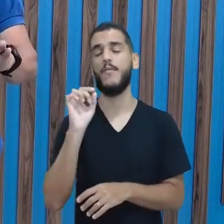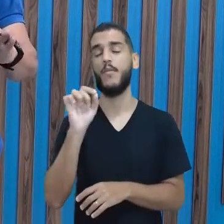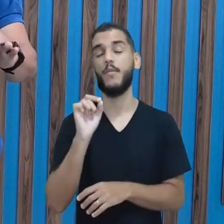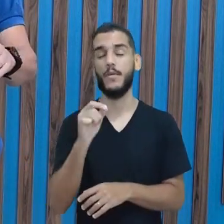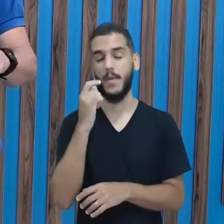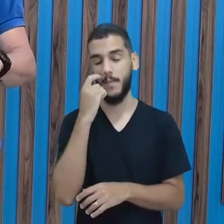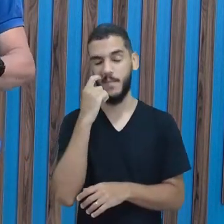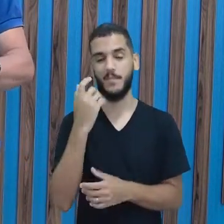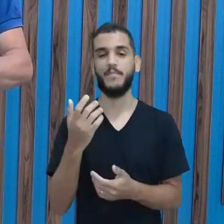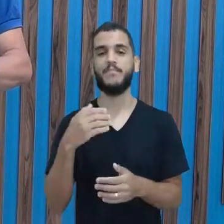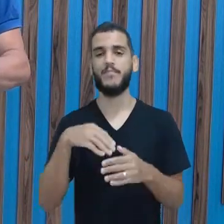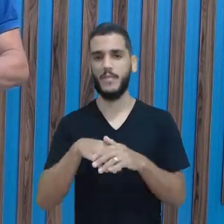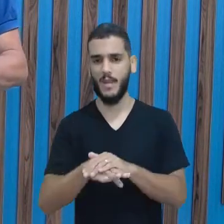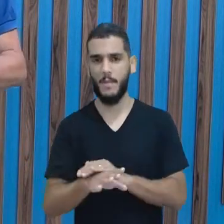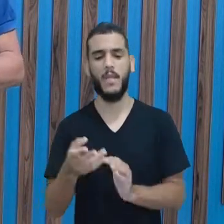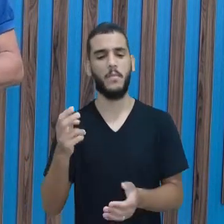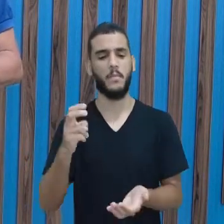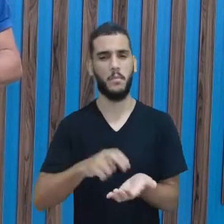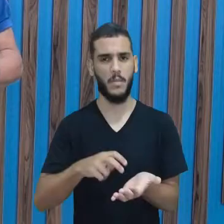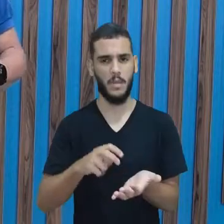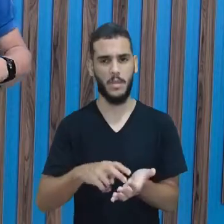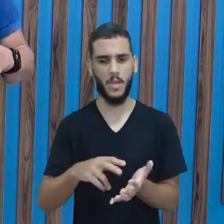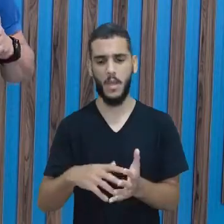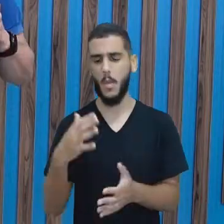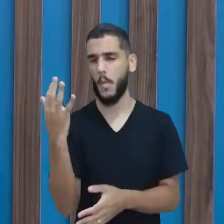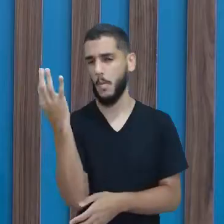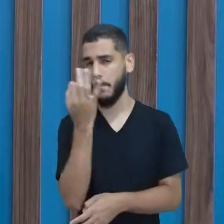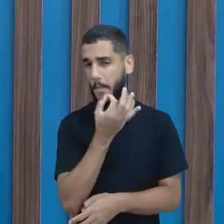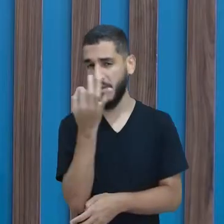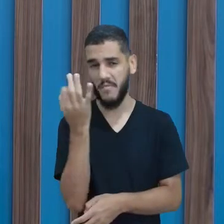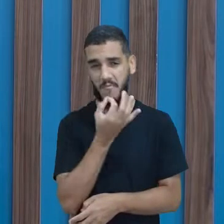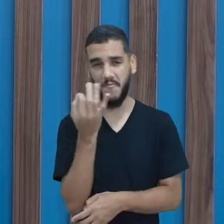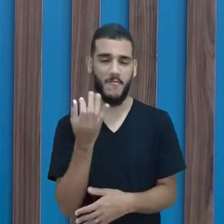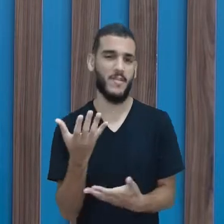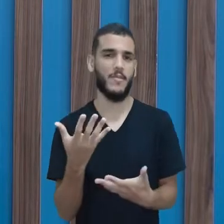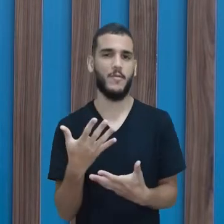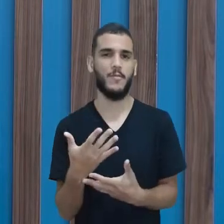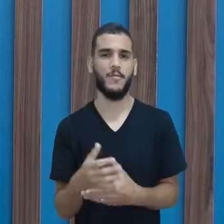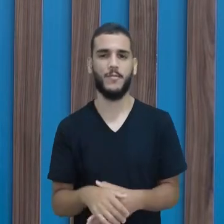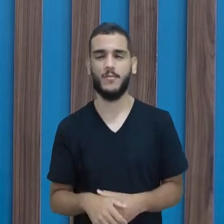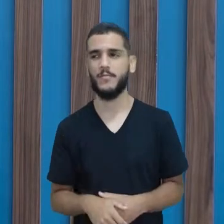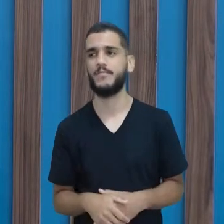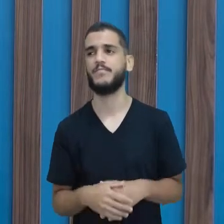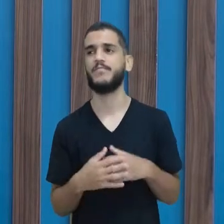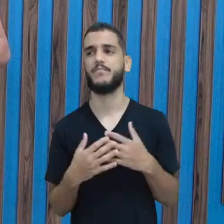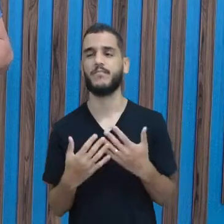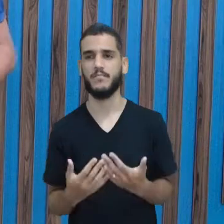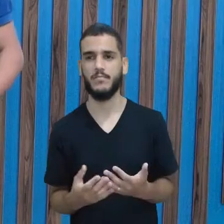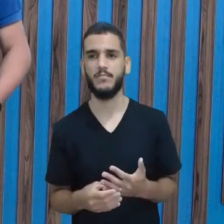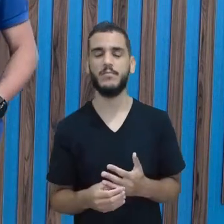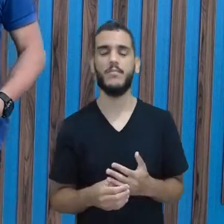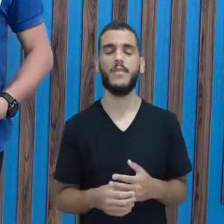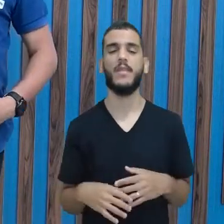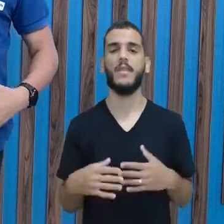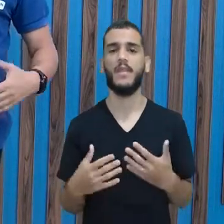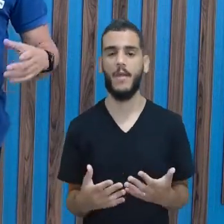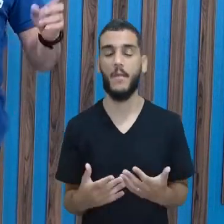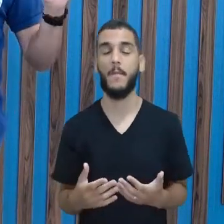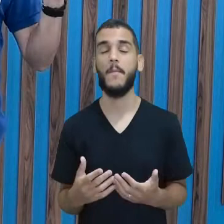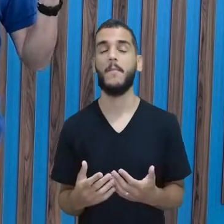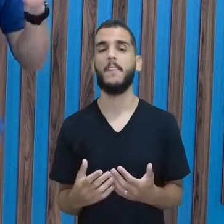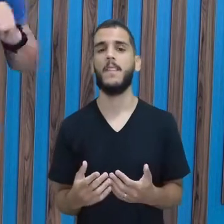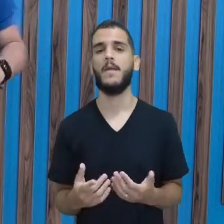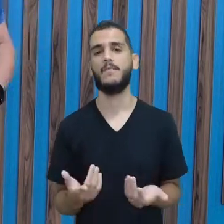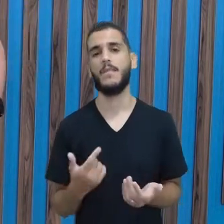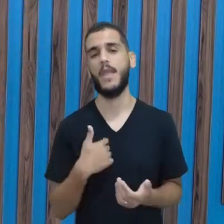cedo, deixava o sapato, ele dava o grau no sapato, menino, ficava brilhando o sapato, pense, né, pense, mas enfim, acho que